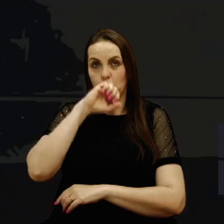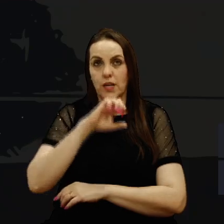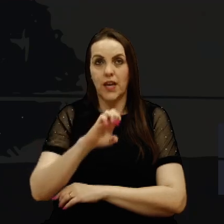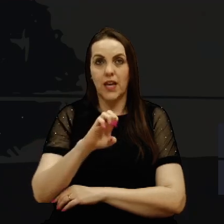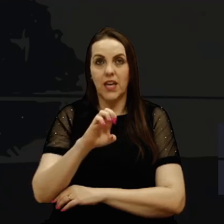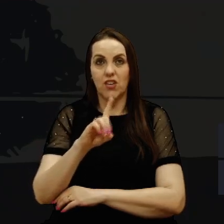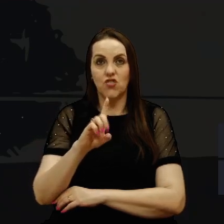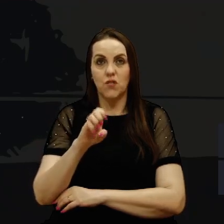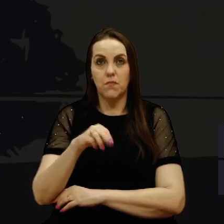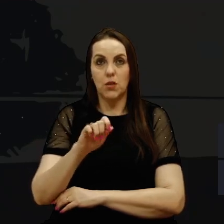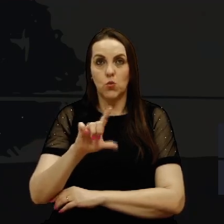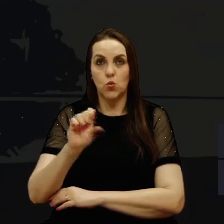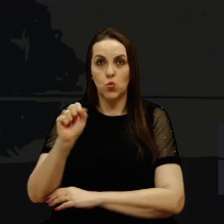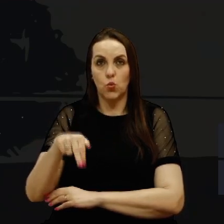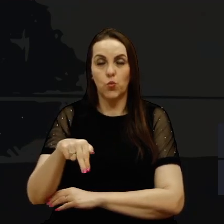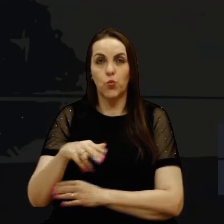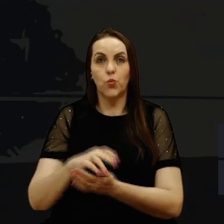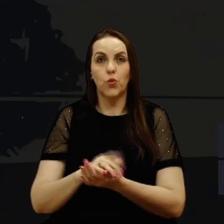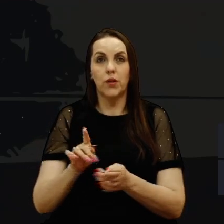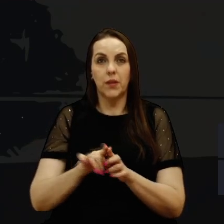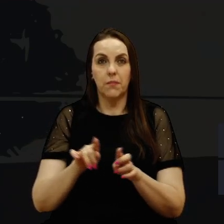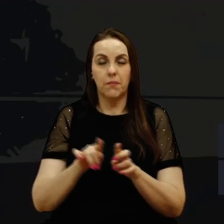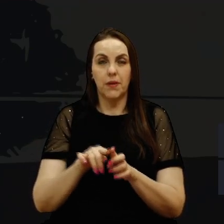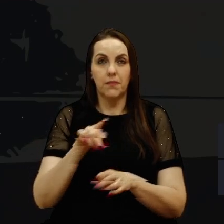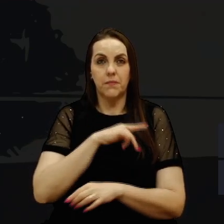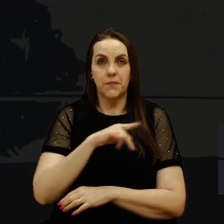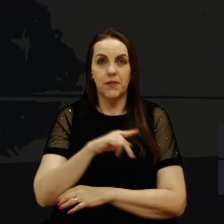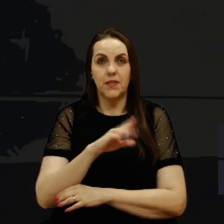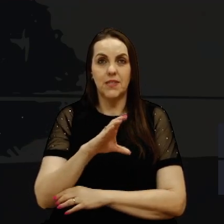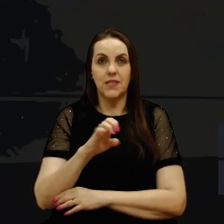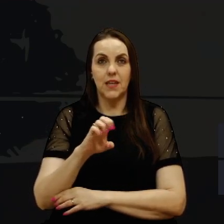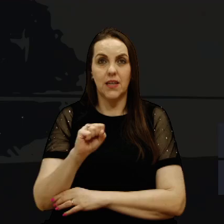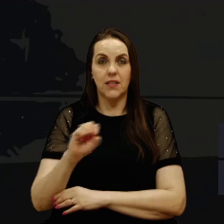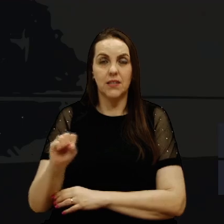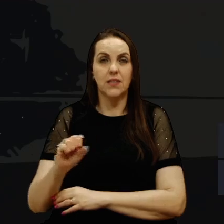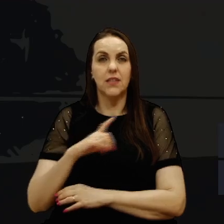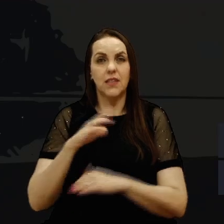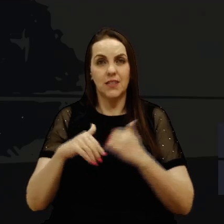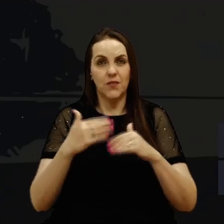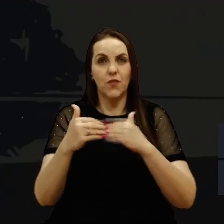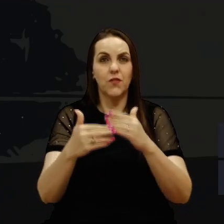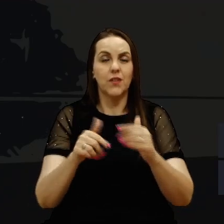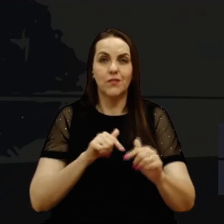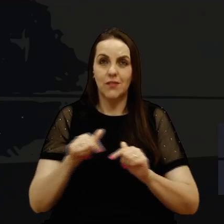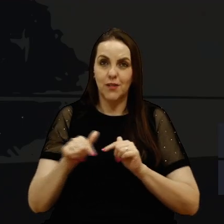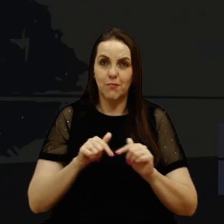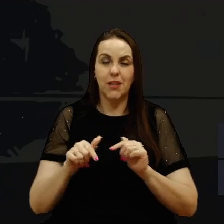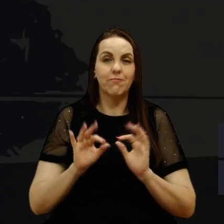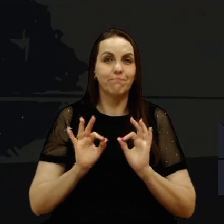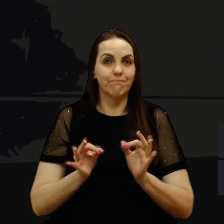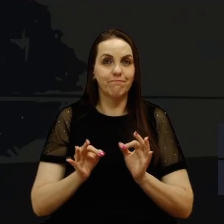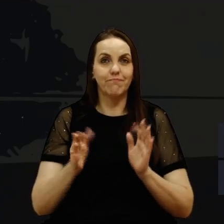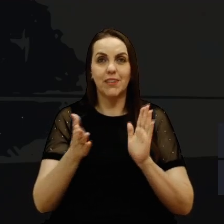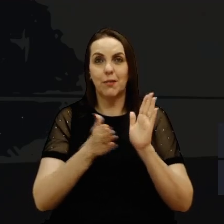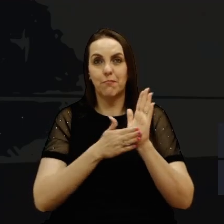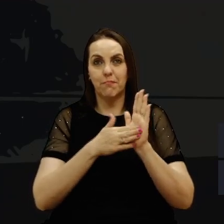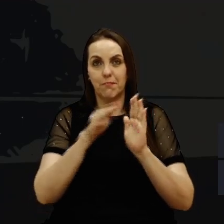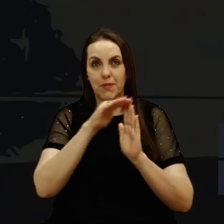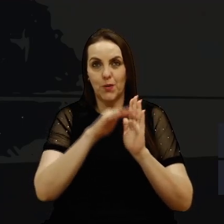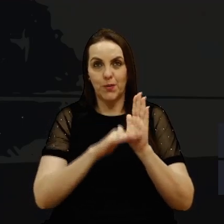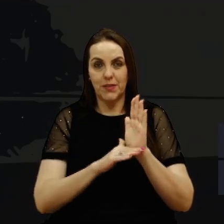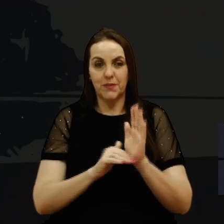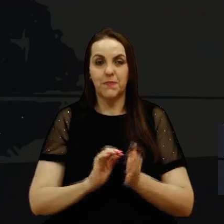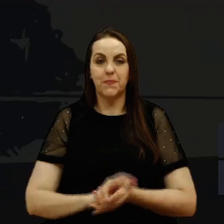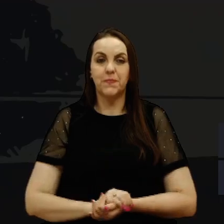presidente do CIEX, do qual a gente tem desenvolvido aí um trabalho em relação a essas pautas, né?